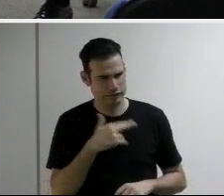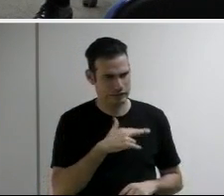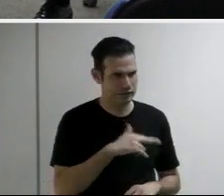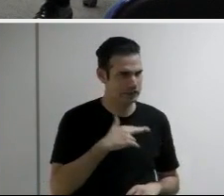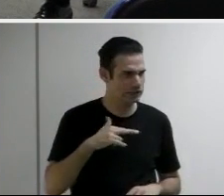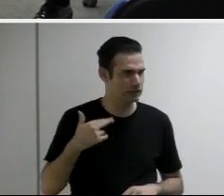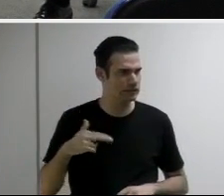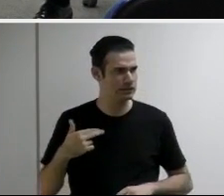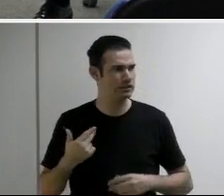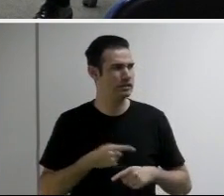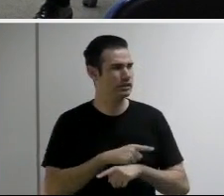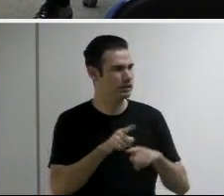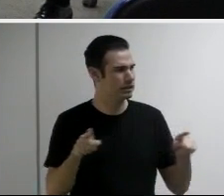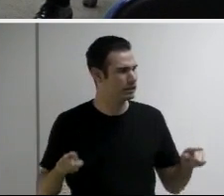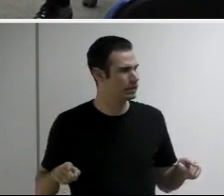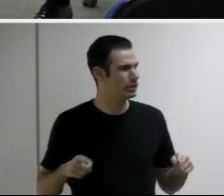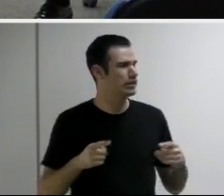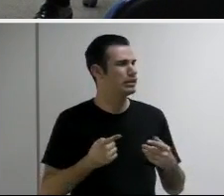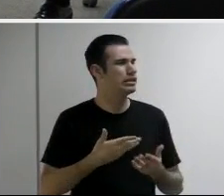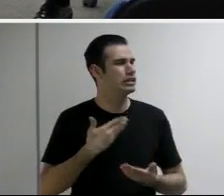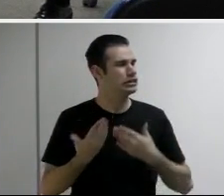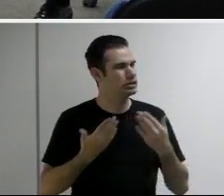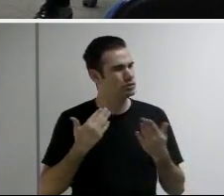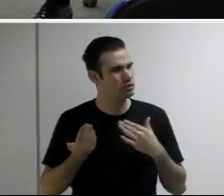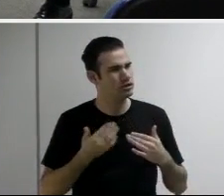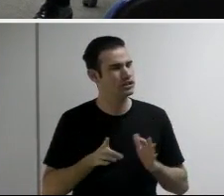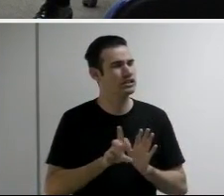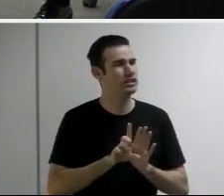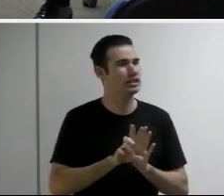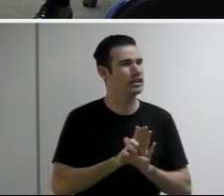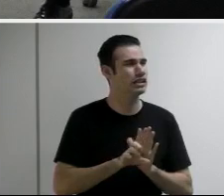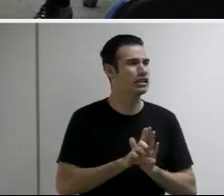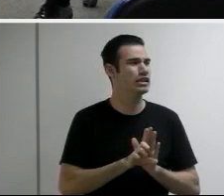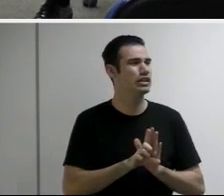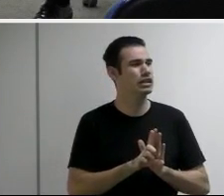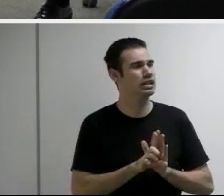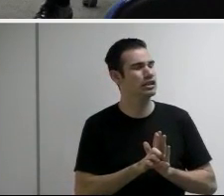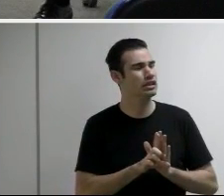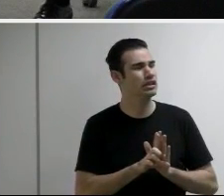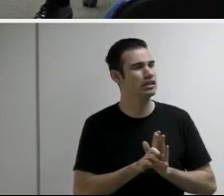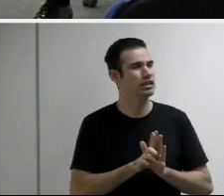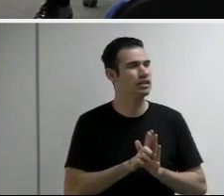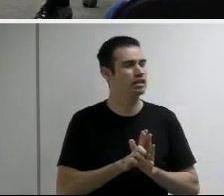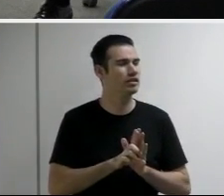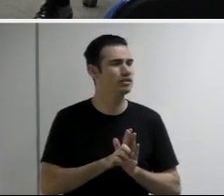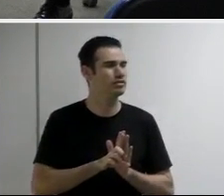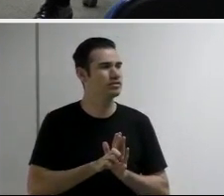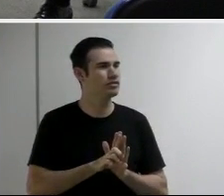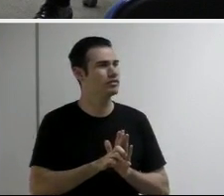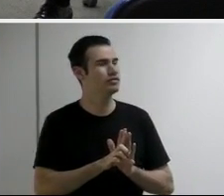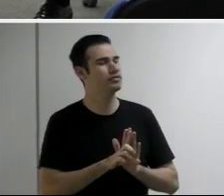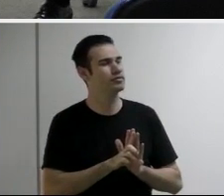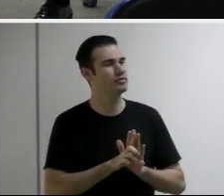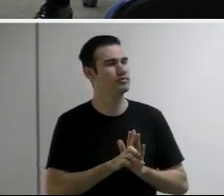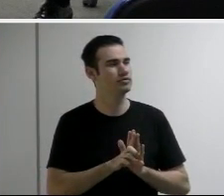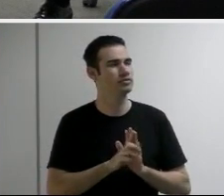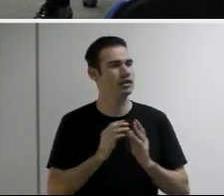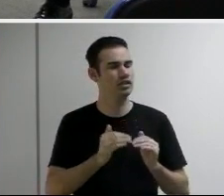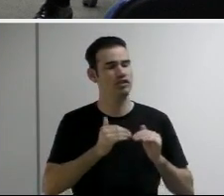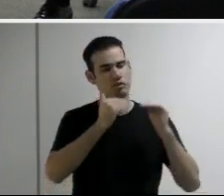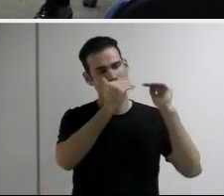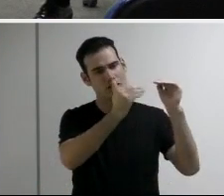de discussão da lei como um todo, não se tenha levantado até questões de soberania nacional em termos da regra